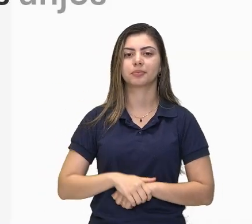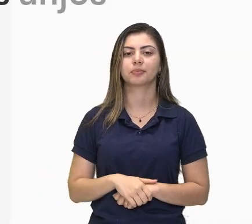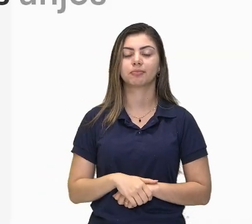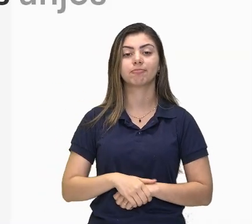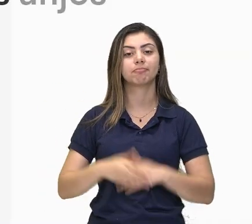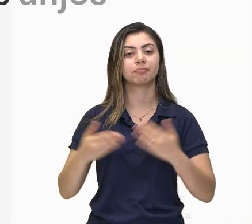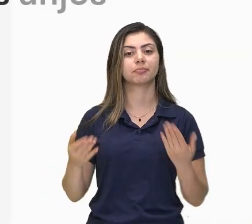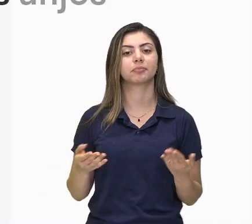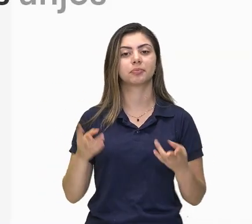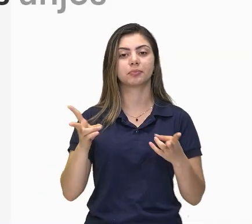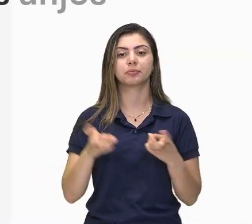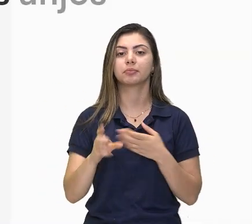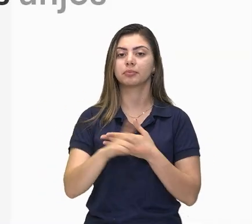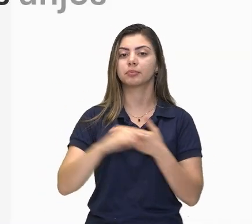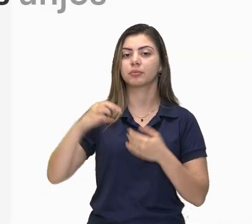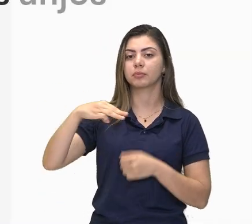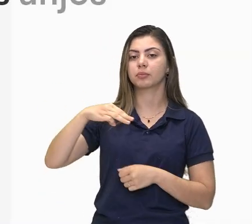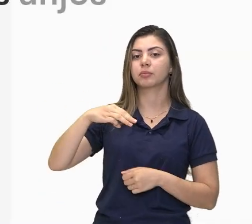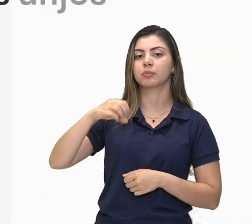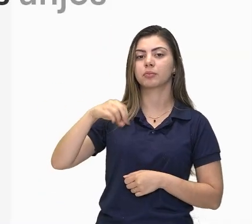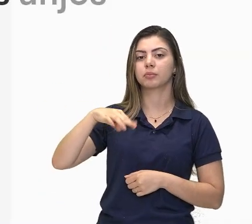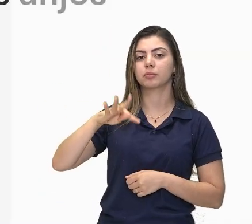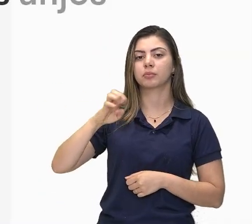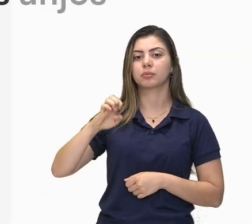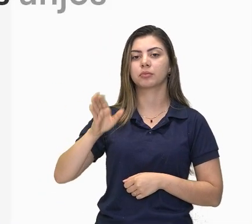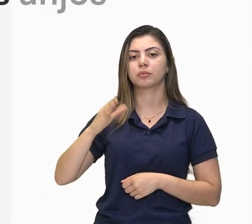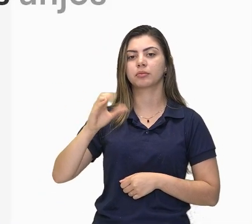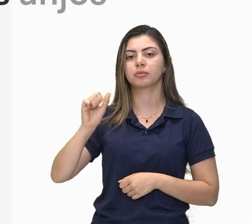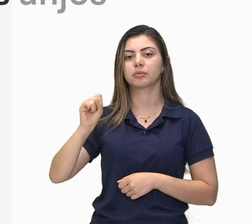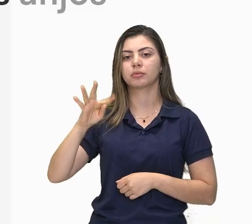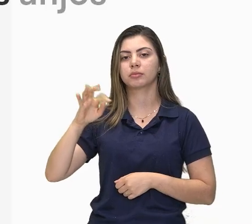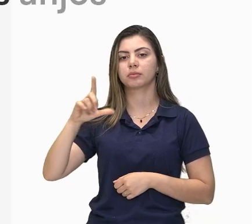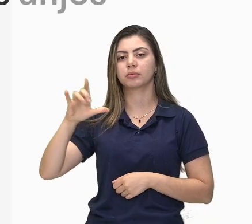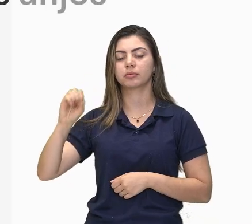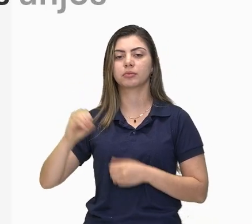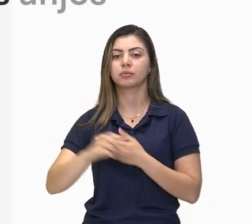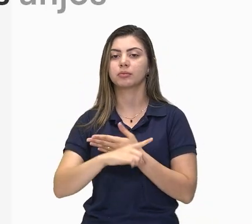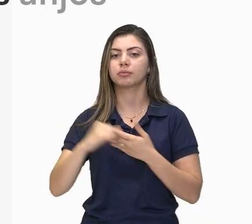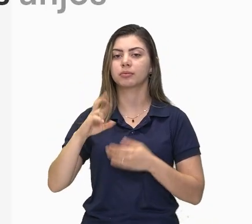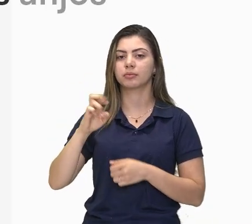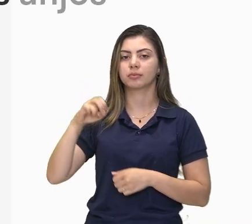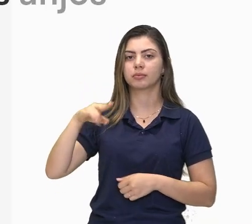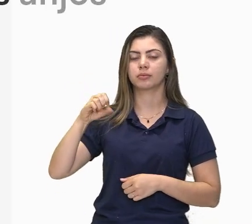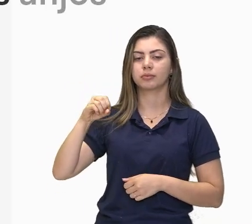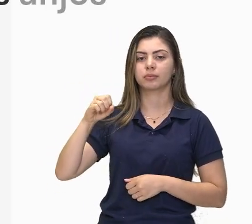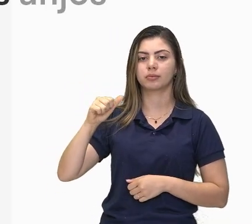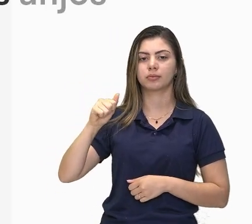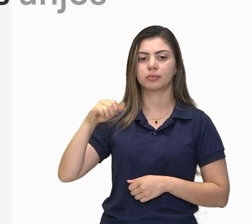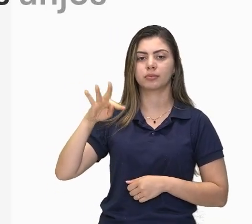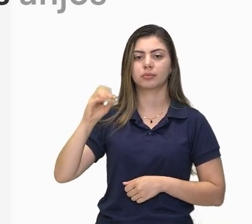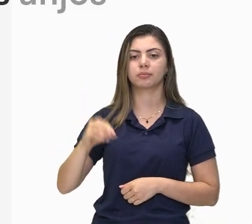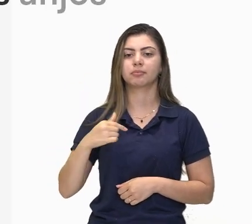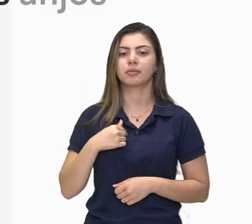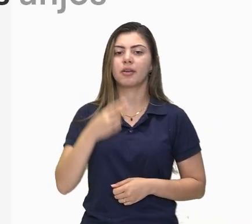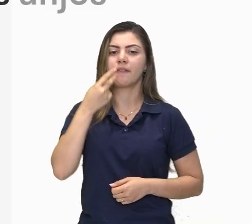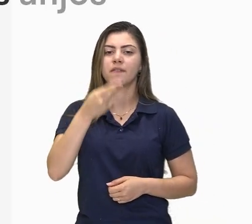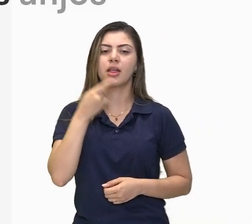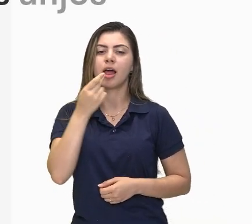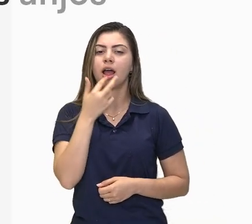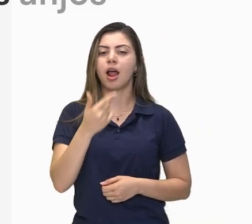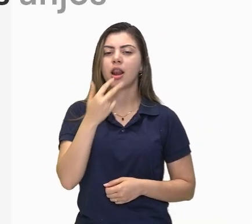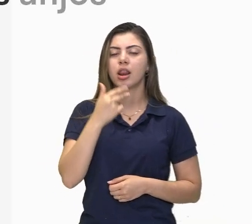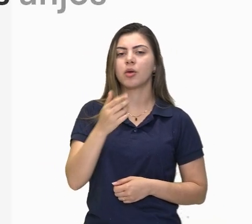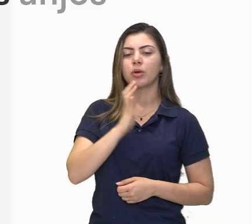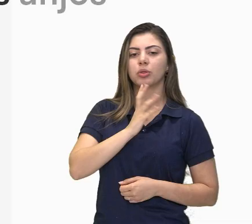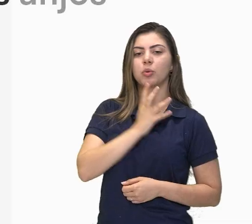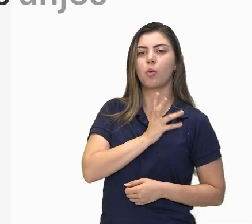nós temos aí Monte Castelo, de Renato Russo, que diz: ainda que eu falasse a língua dos homens e falasse a língua dos anjos, sem amor